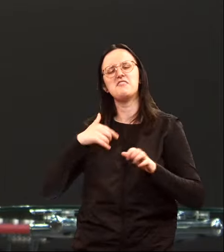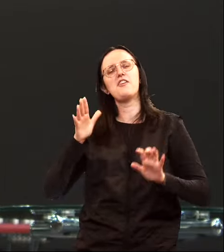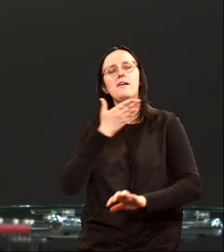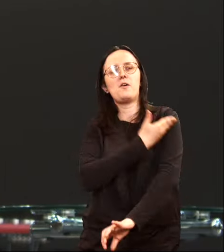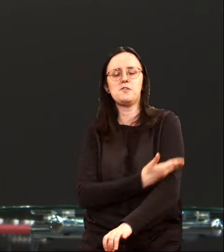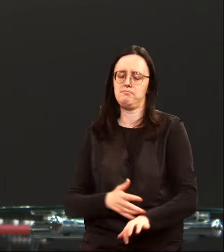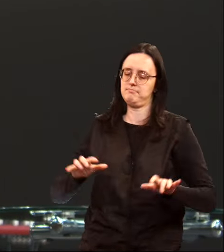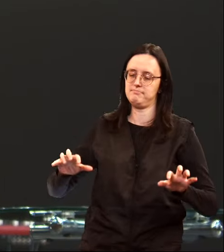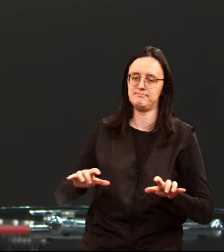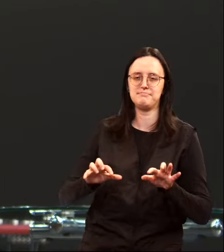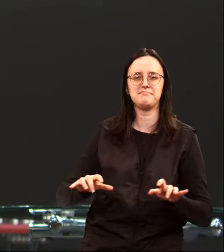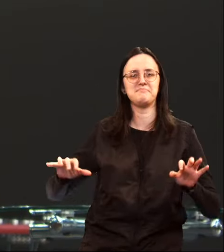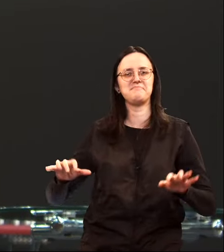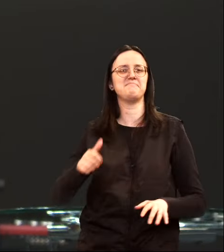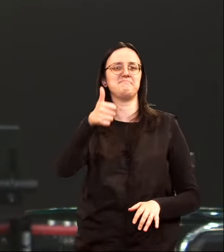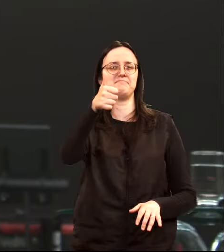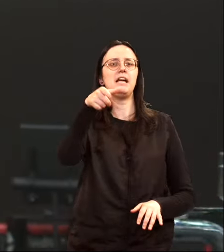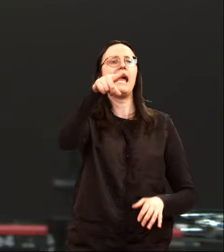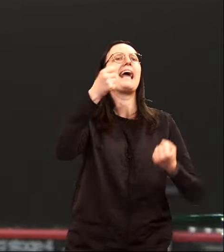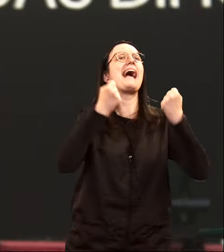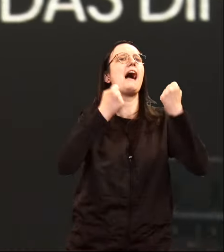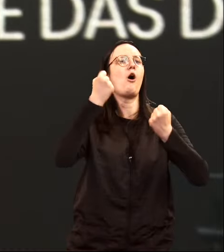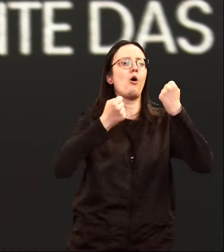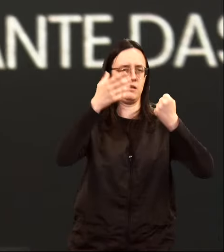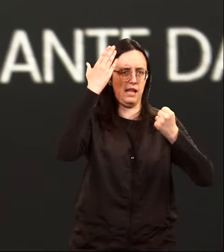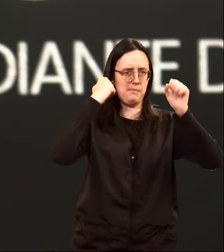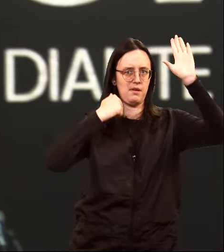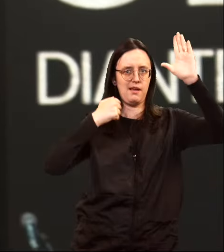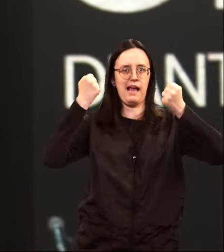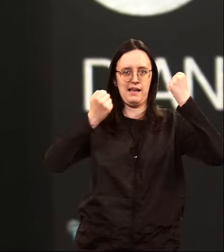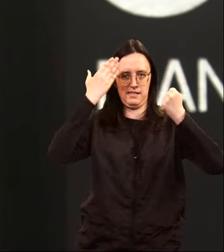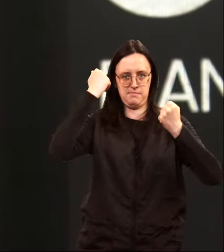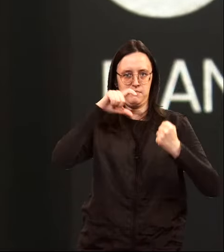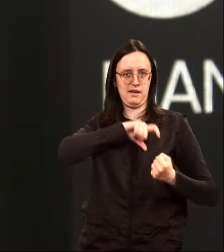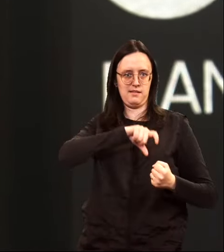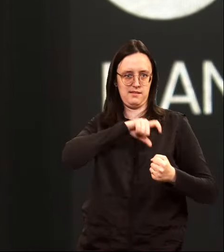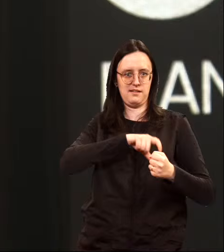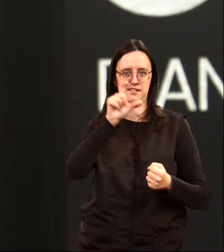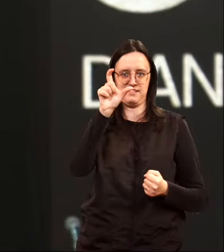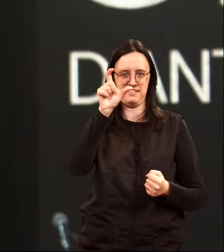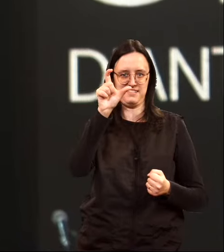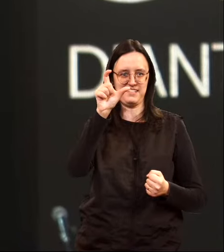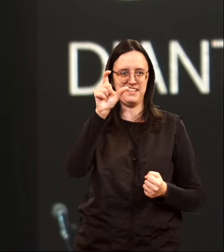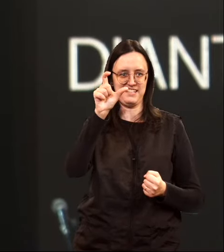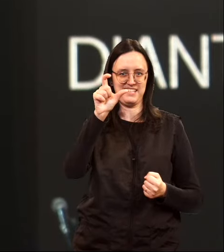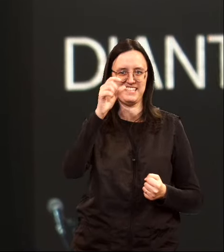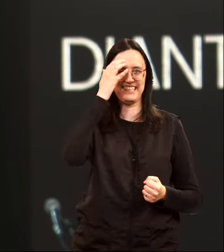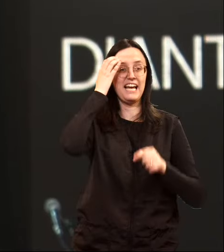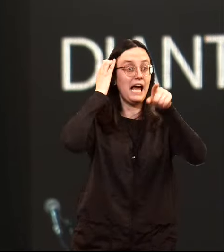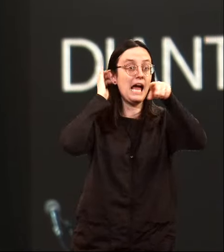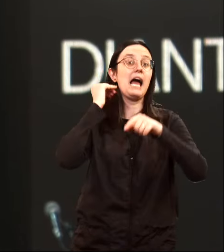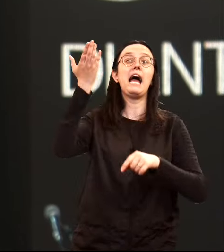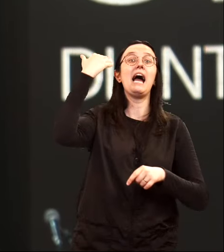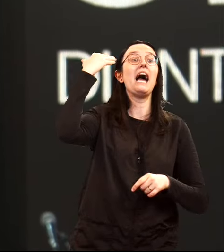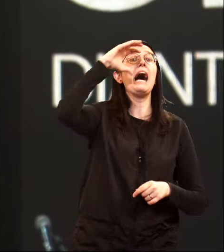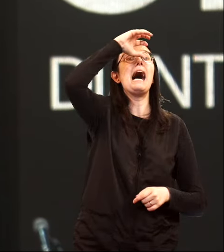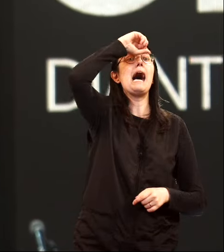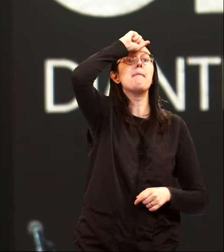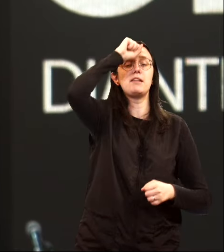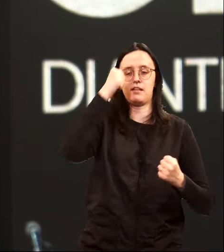Eu comecei a tocar. Quem aqui dirige? Você dirige? Você lembra quando você começou a aprender a